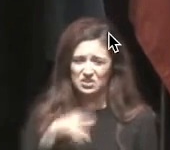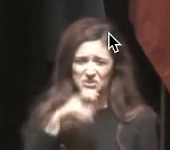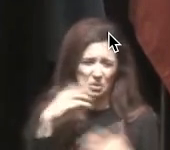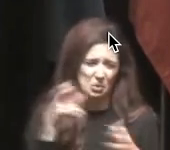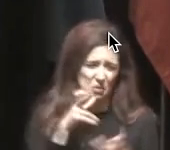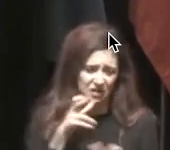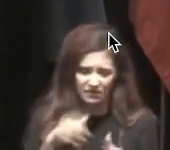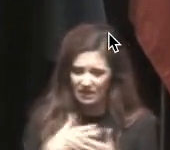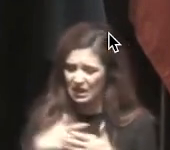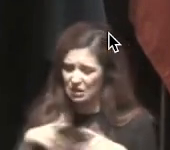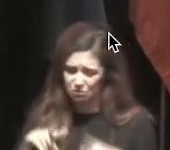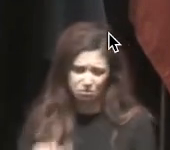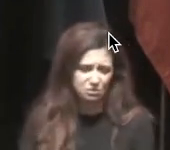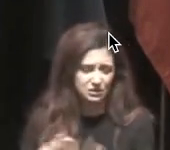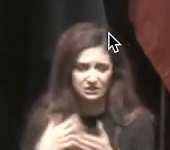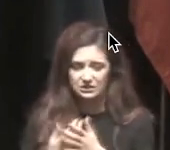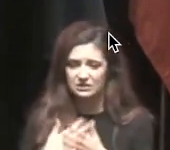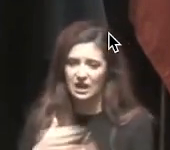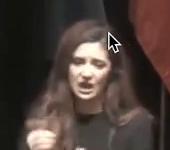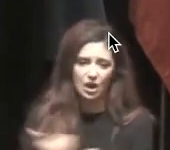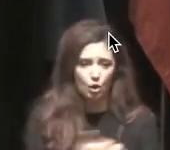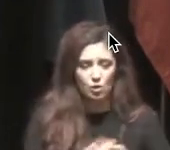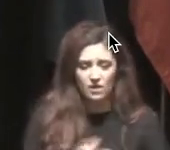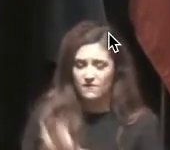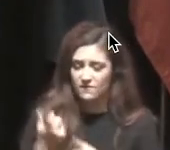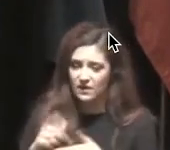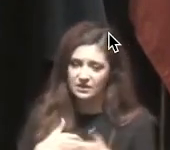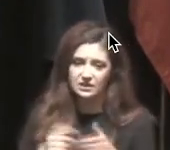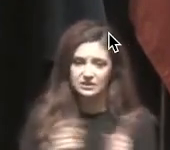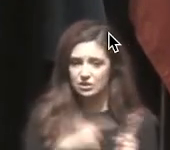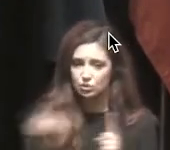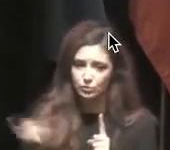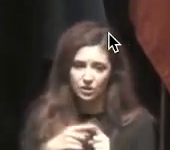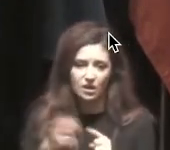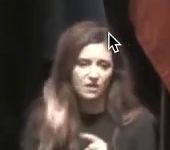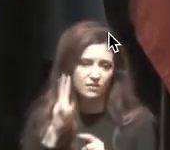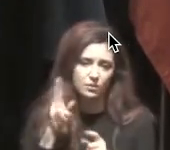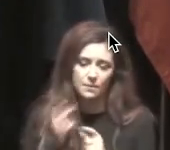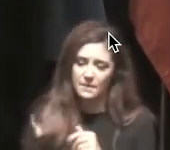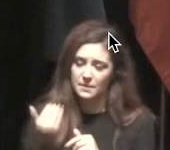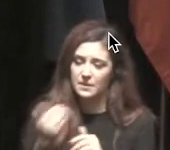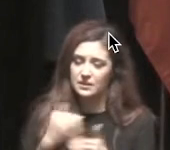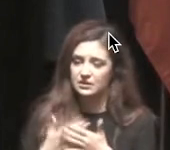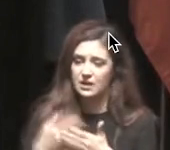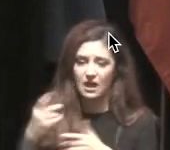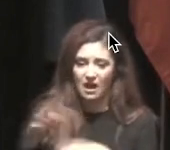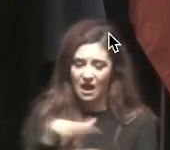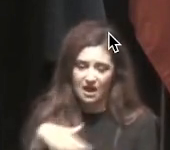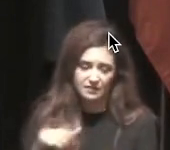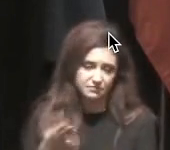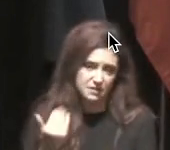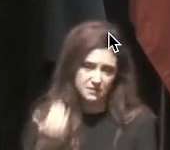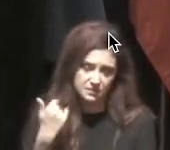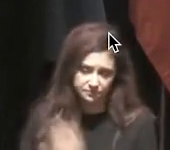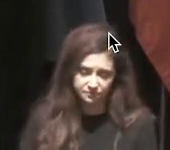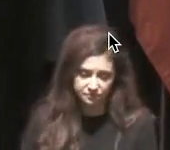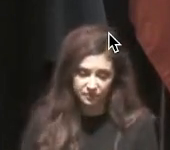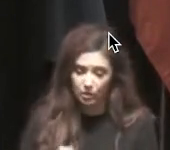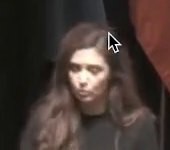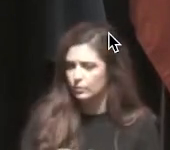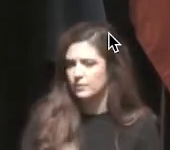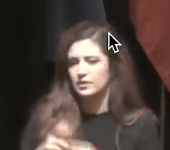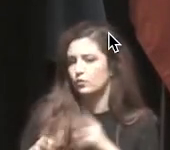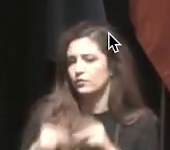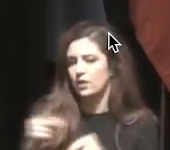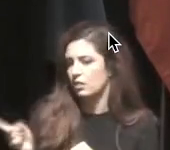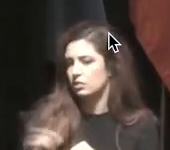pragas, com falhas na recolha e no transporte, com falta de valorização, sem limpeza de vida nas áreas de recolha. Sabíamos que o problema não é novo